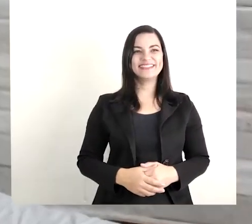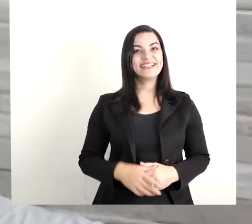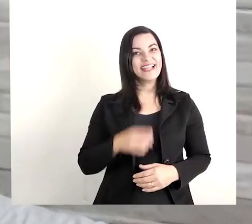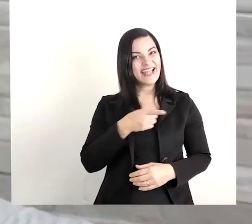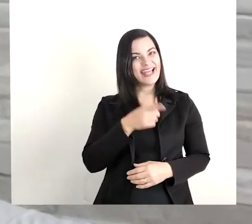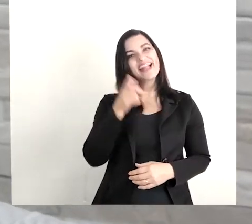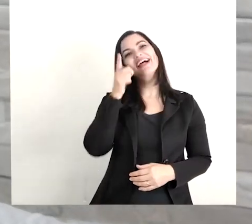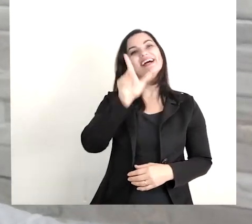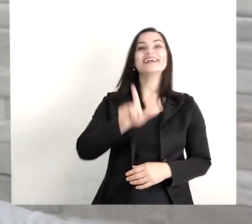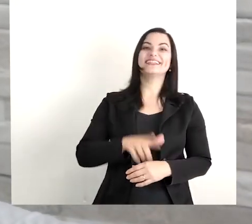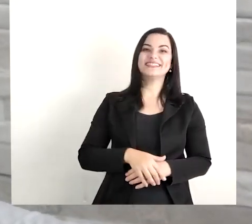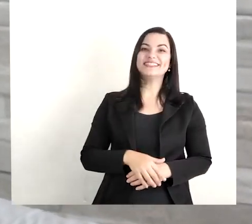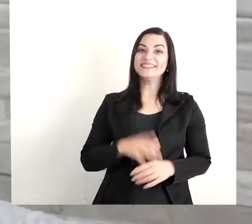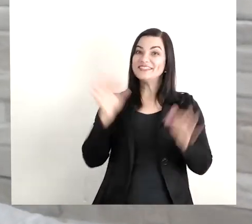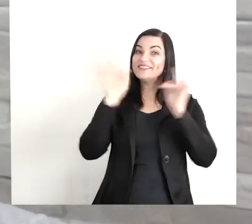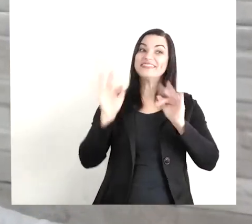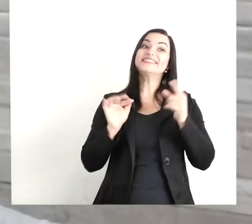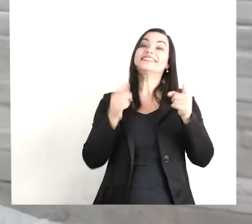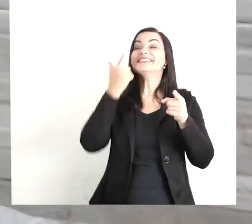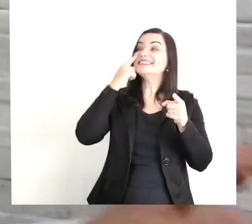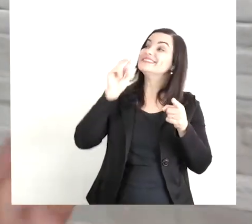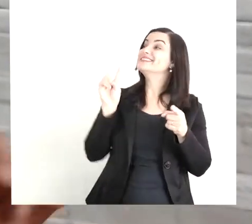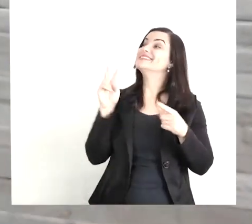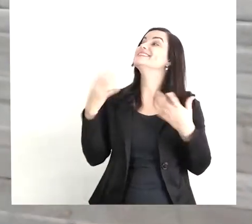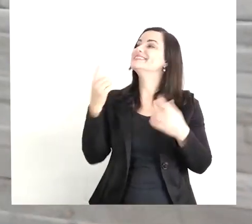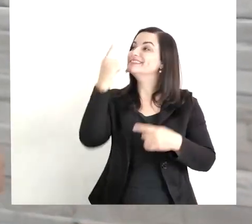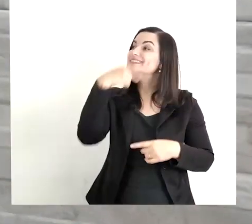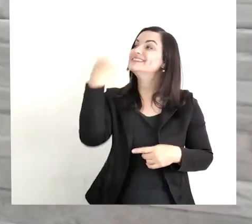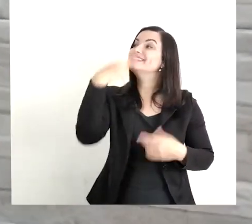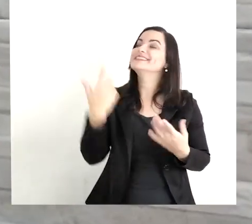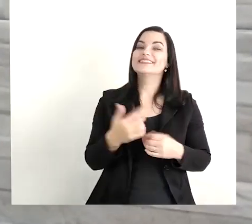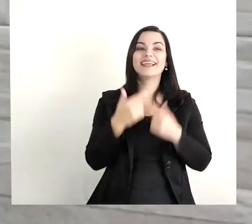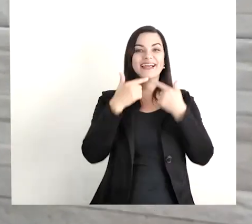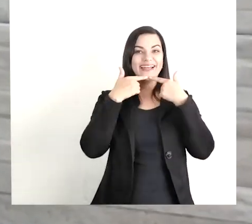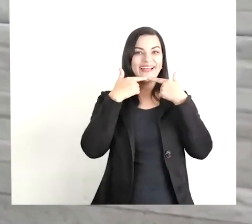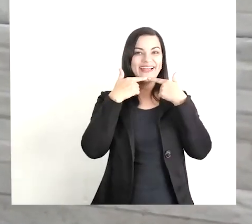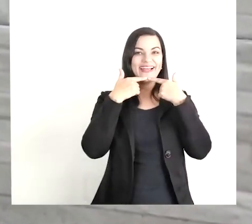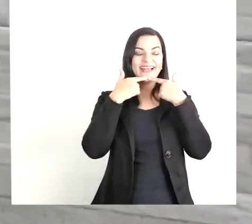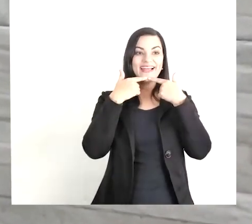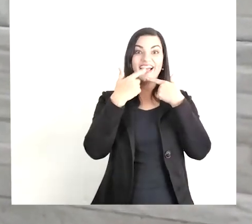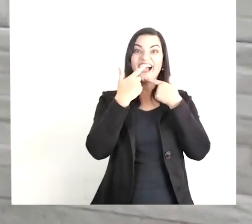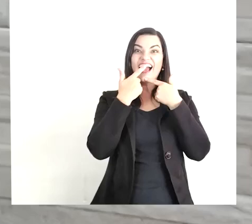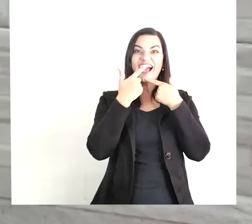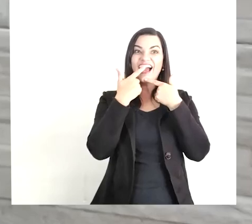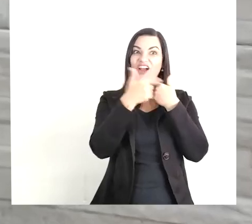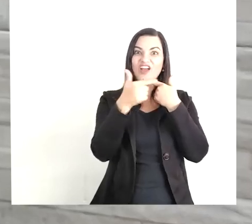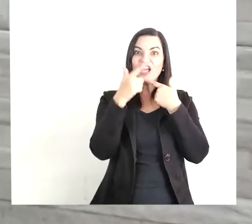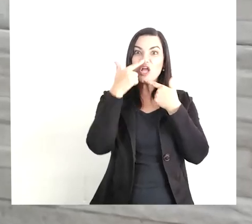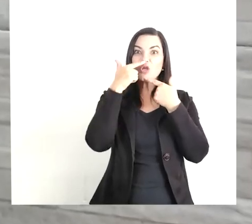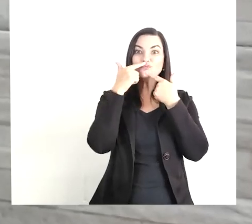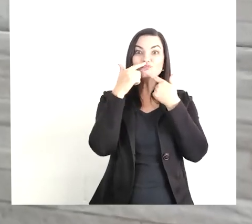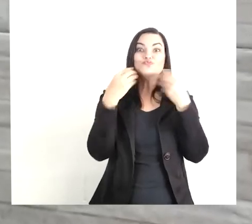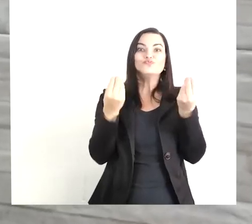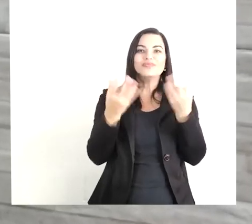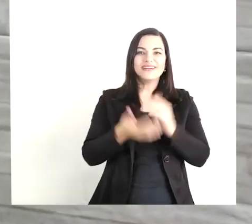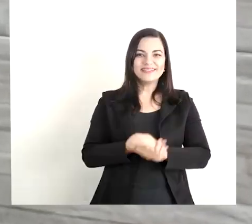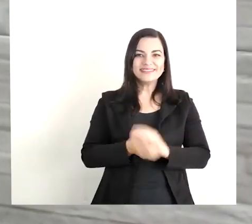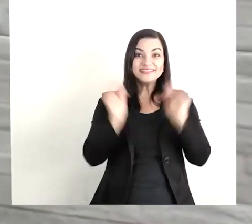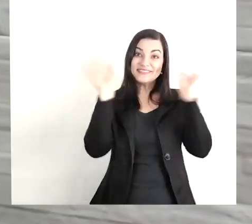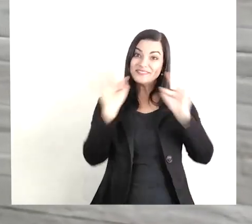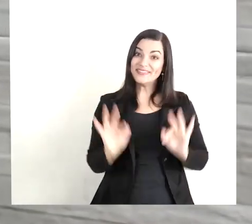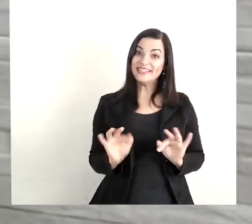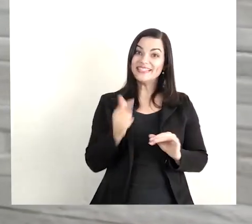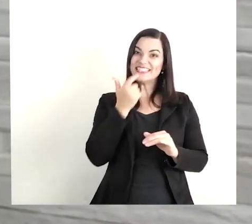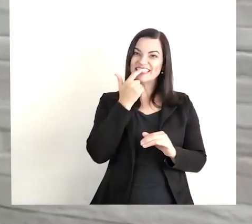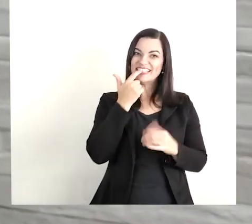Achou! Ela achou o emoji feliz. Faz uma cara de feliz. Mas no emoji não estava aparecendo os dentes. Como é que faz uma cara de